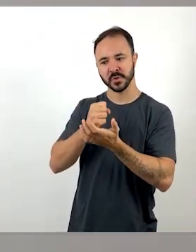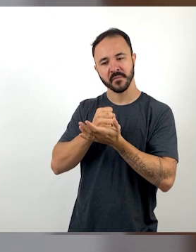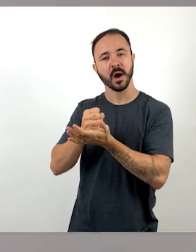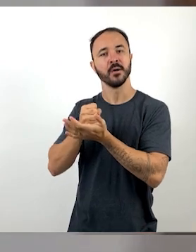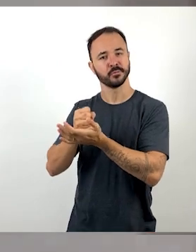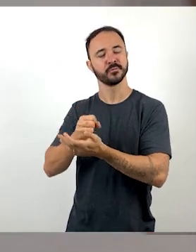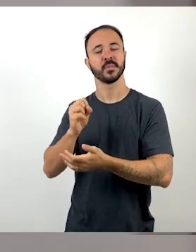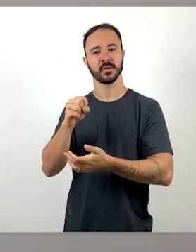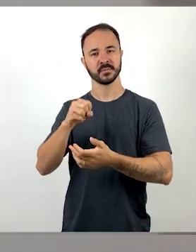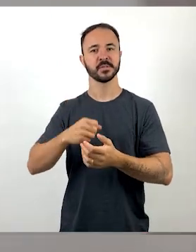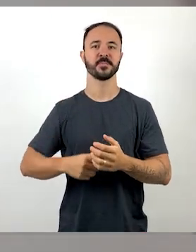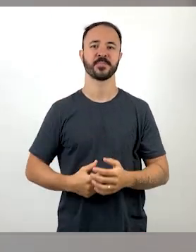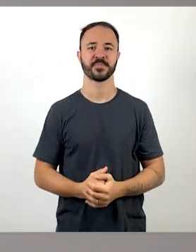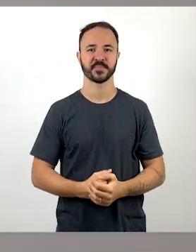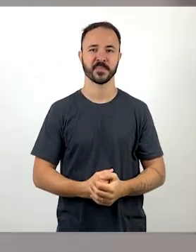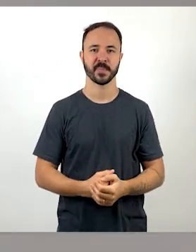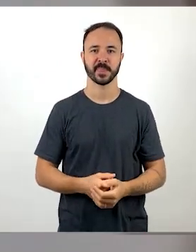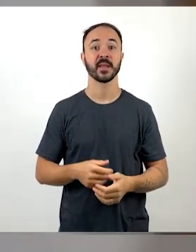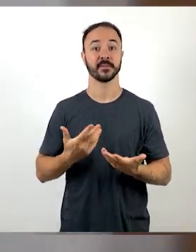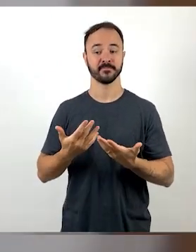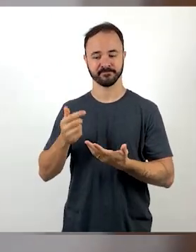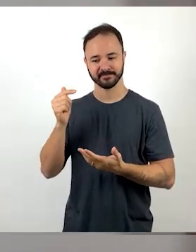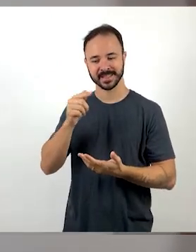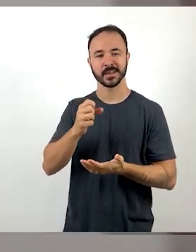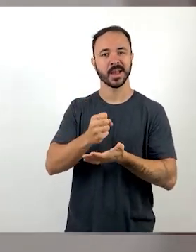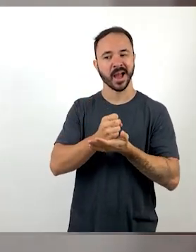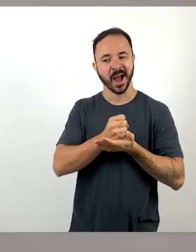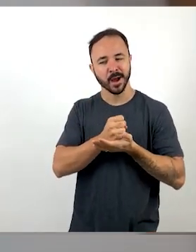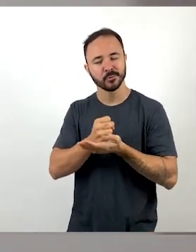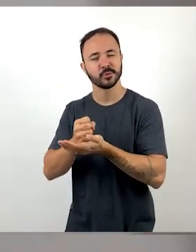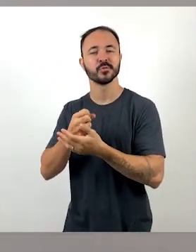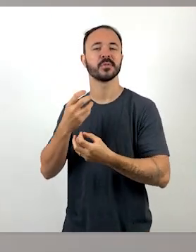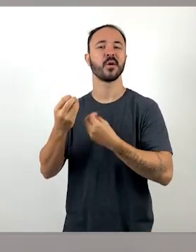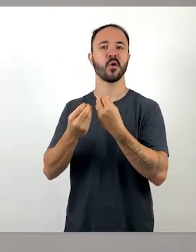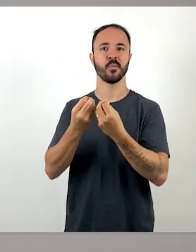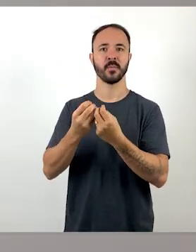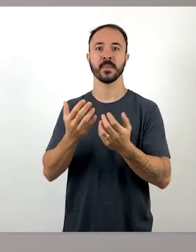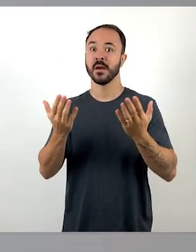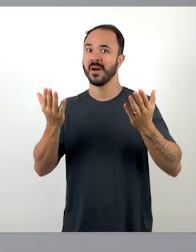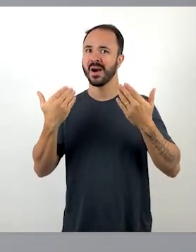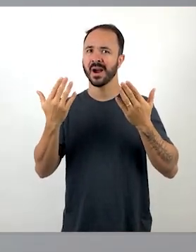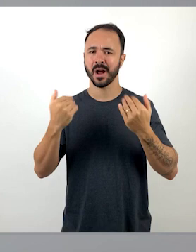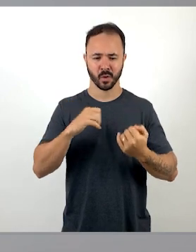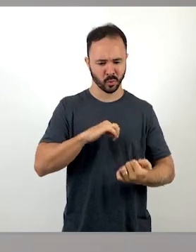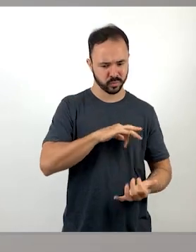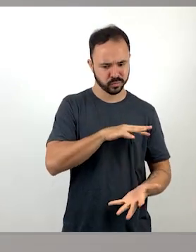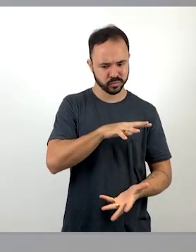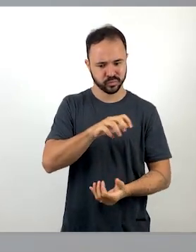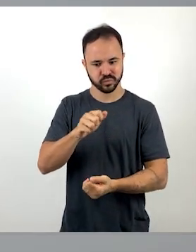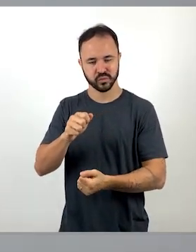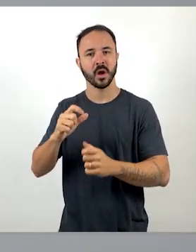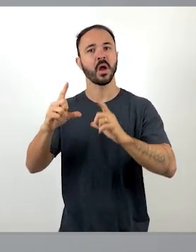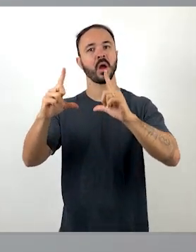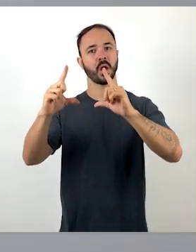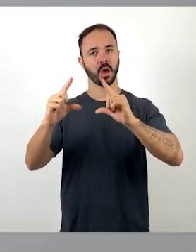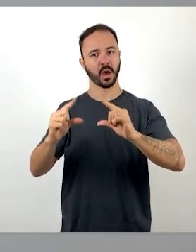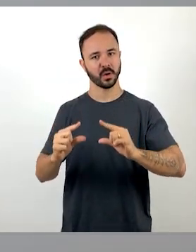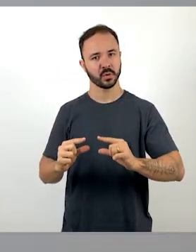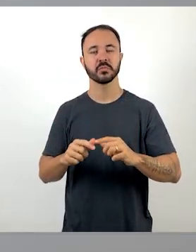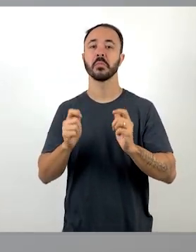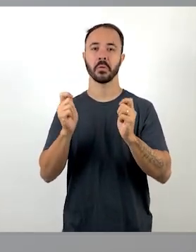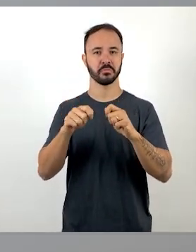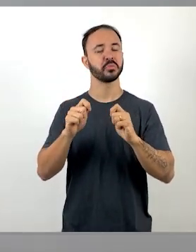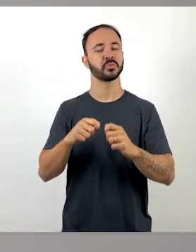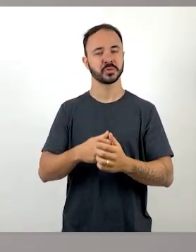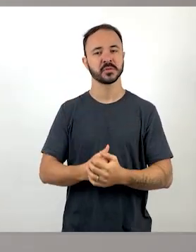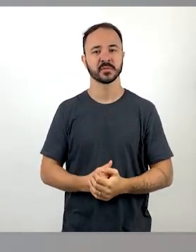produtos químicos. O processo também contribui para a redução do aquecimento global. Só em 2015, de acordo com o Ministério do Meio Ambiente,